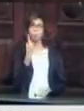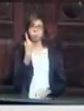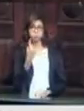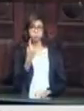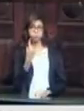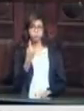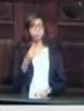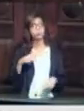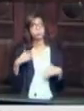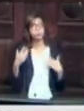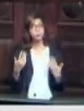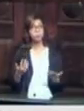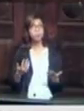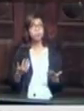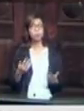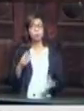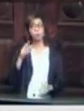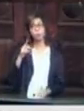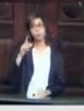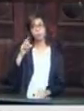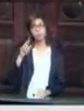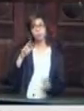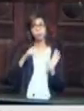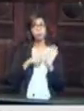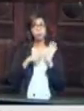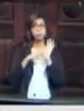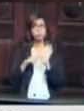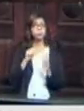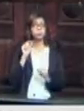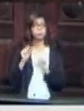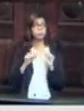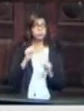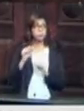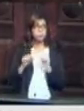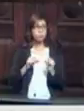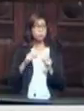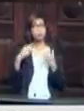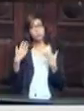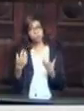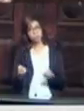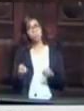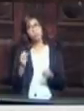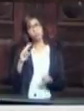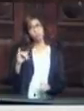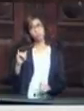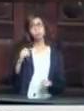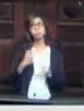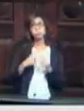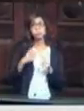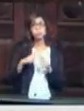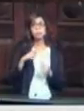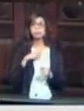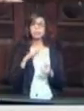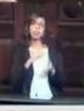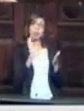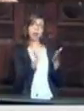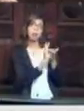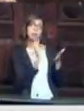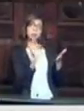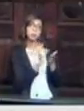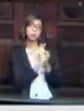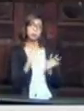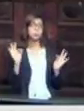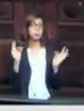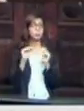que o PDL vai ser apresentado, que significa ser aprovado, porque tem a assinatura de todos